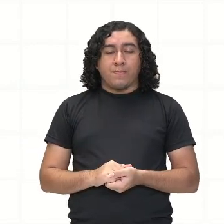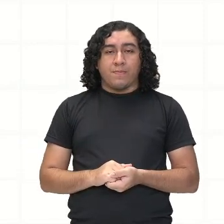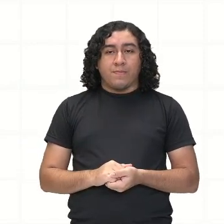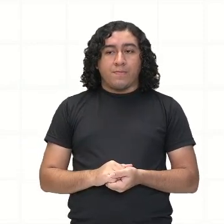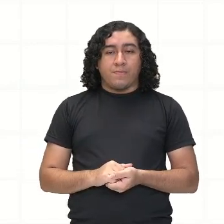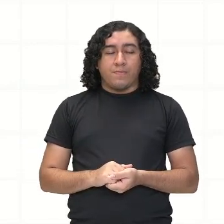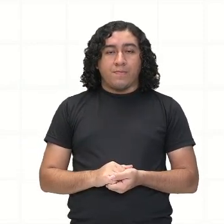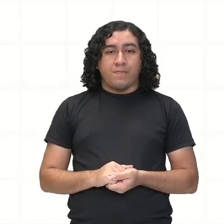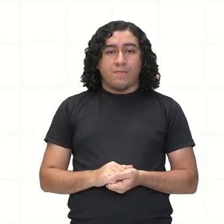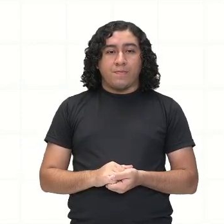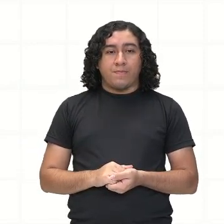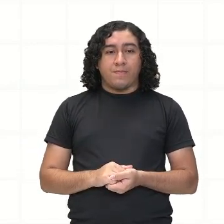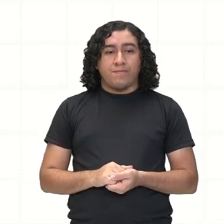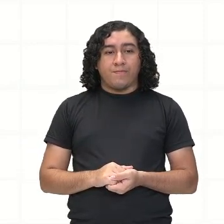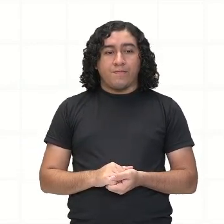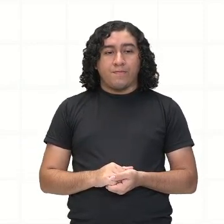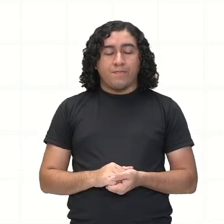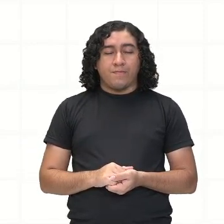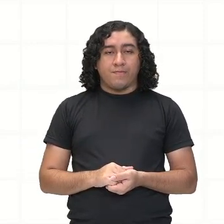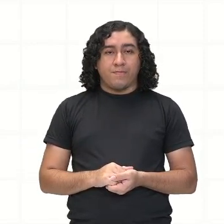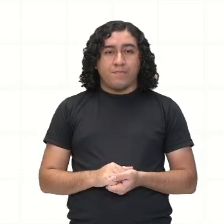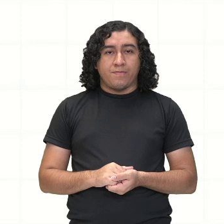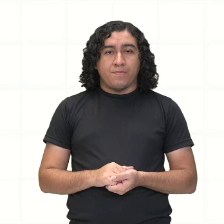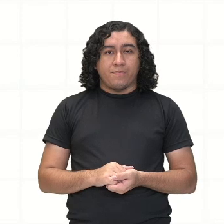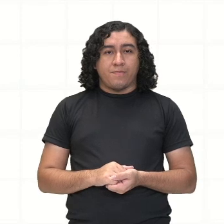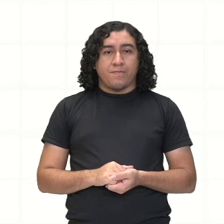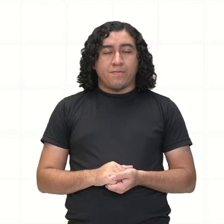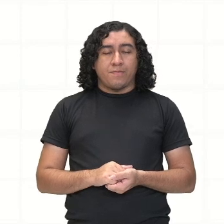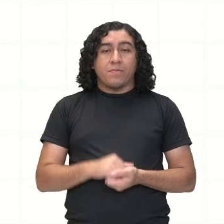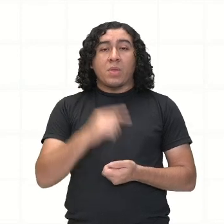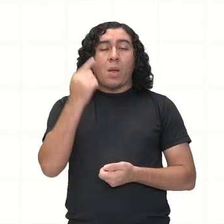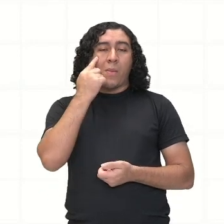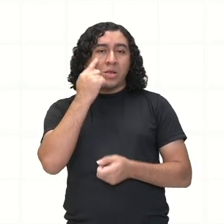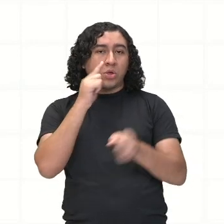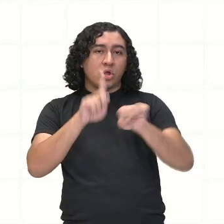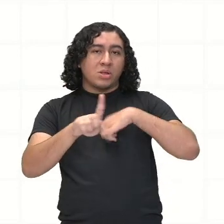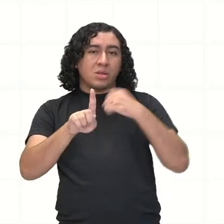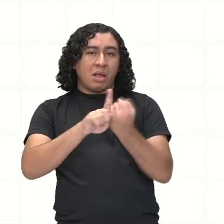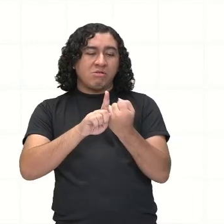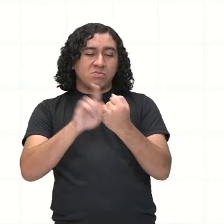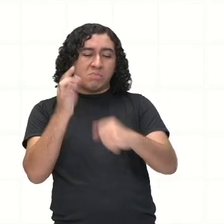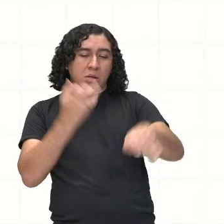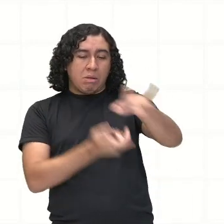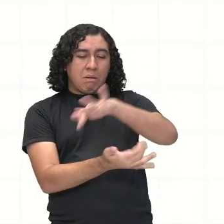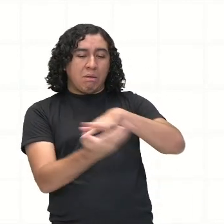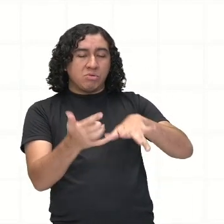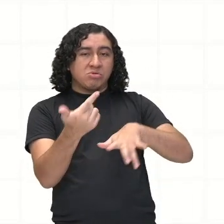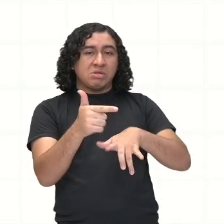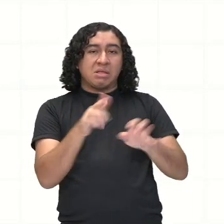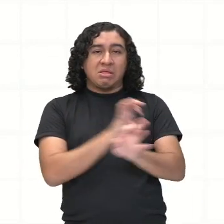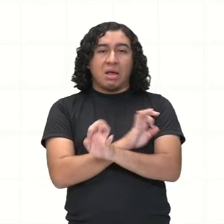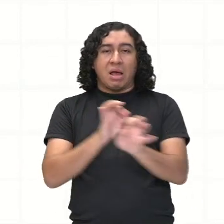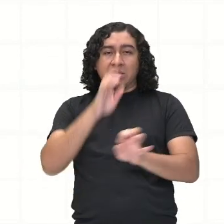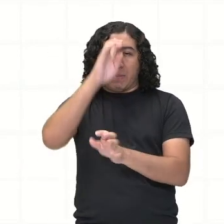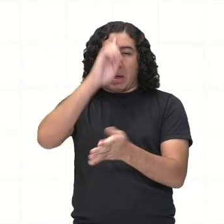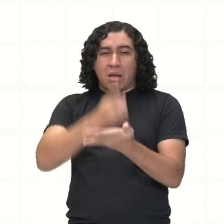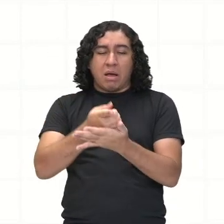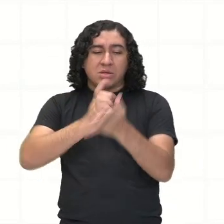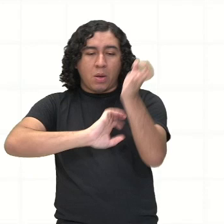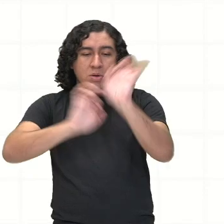imagine, né, uma sociedade em que não tem ali uma ordem, não tem ali um poder para organizar essa